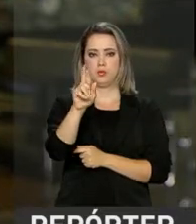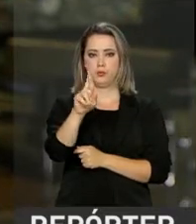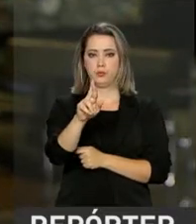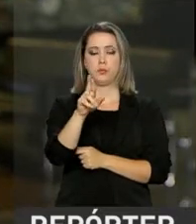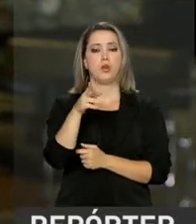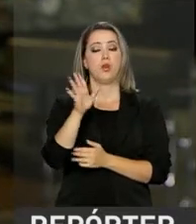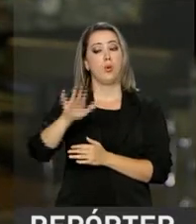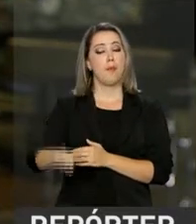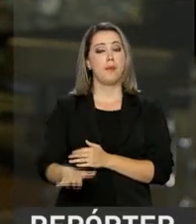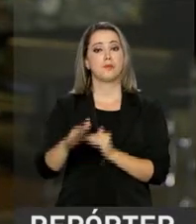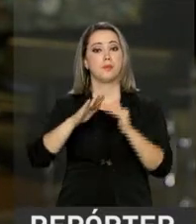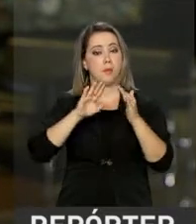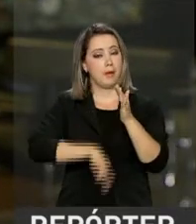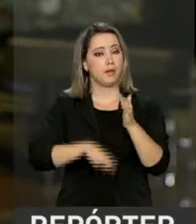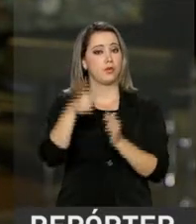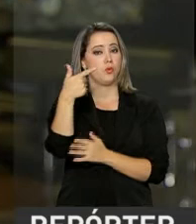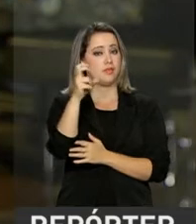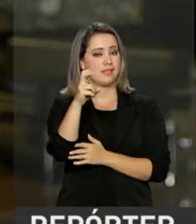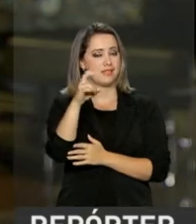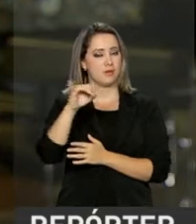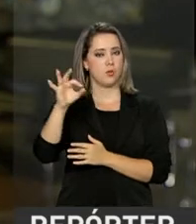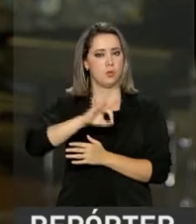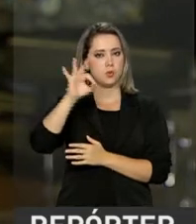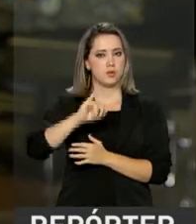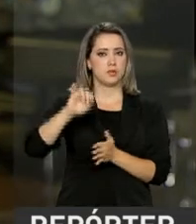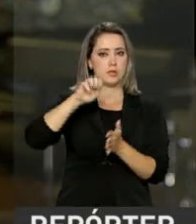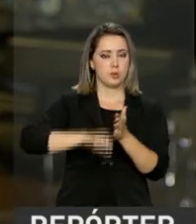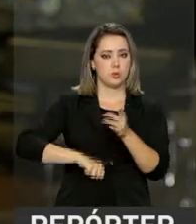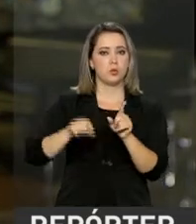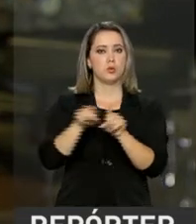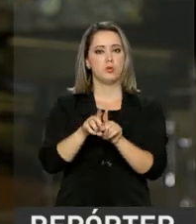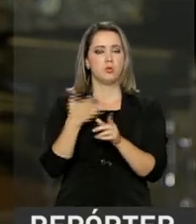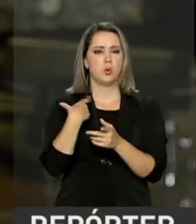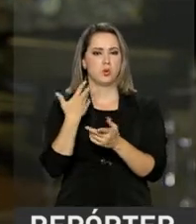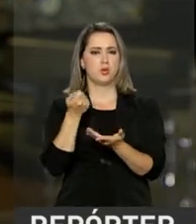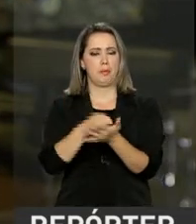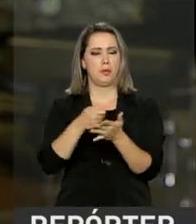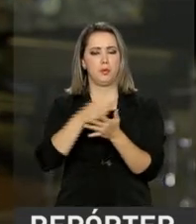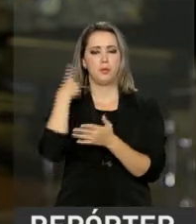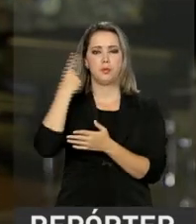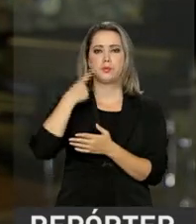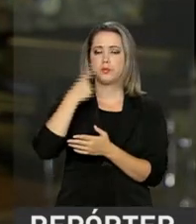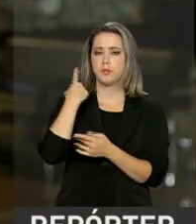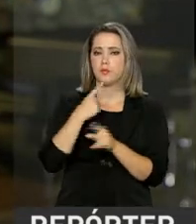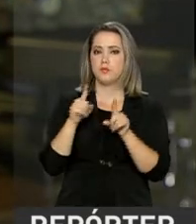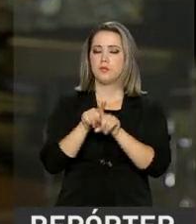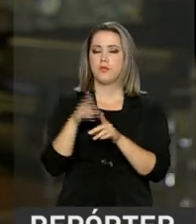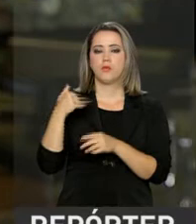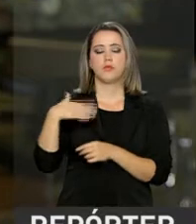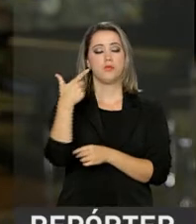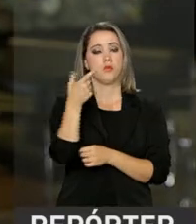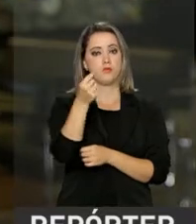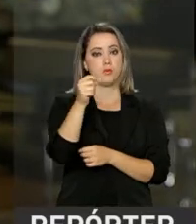25 por cento nos encargos e nos honorários advocatícios o governo estima que cerca de 200 mil